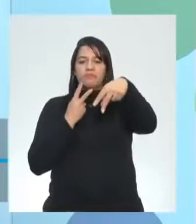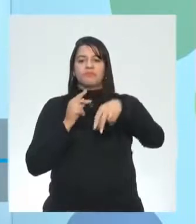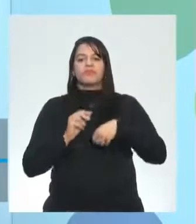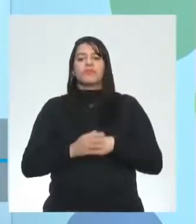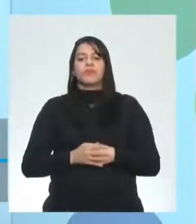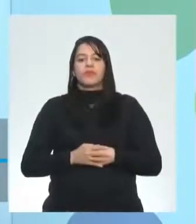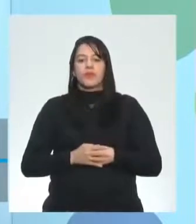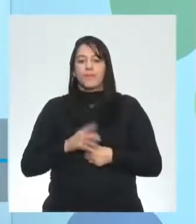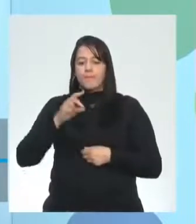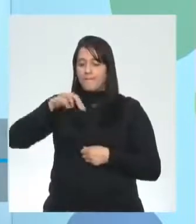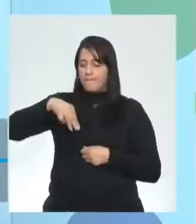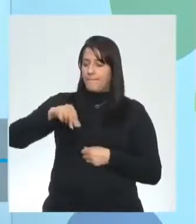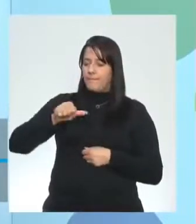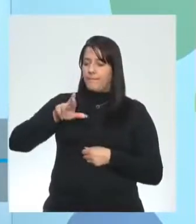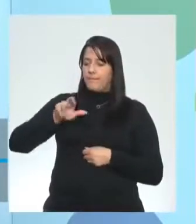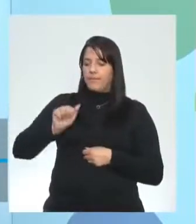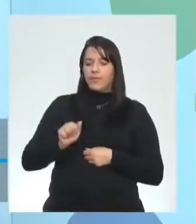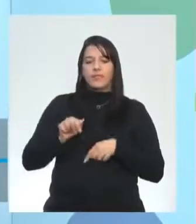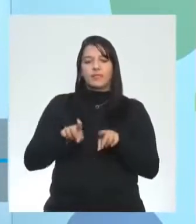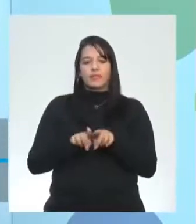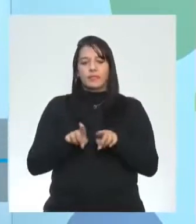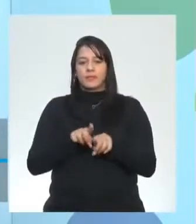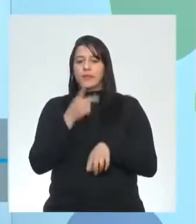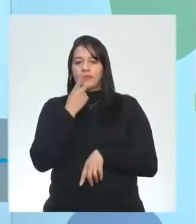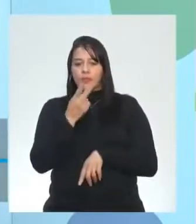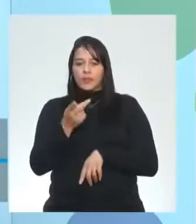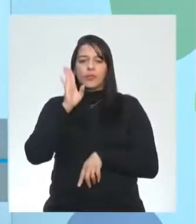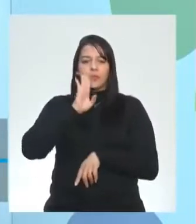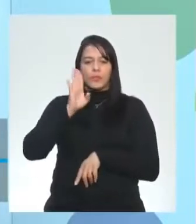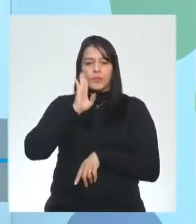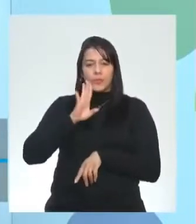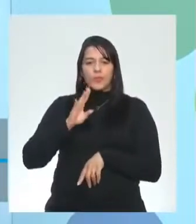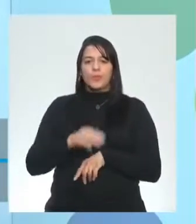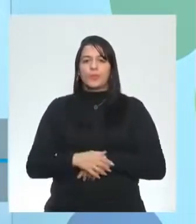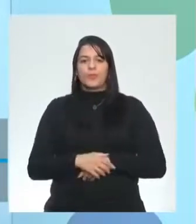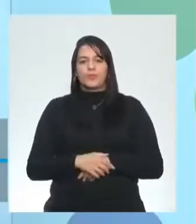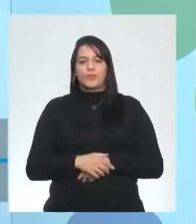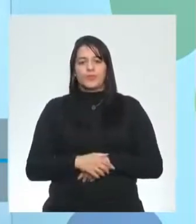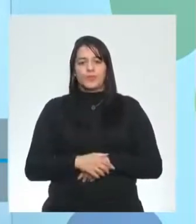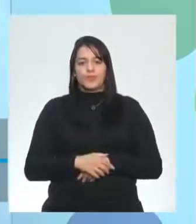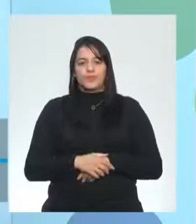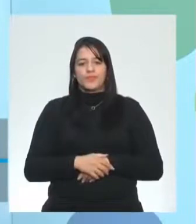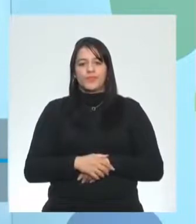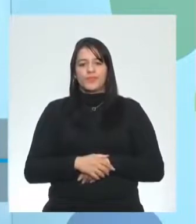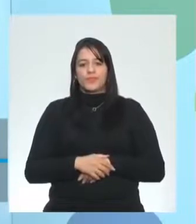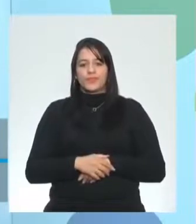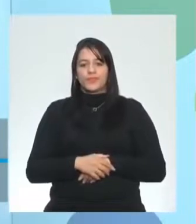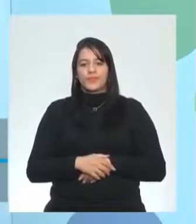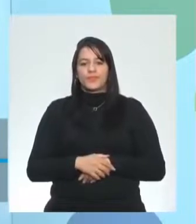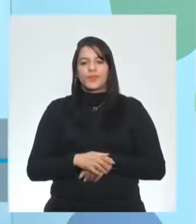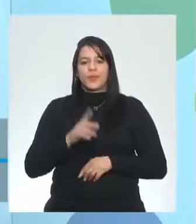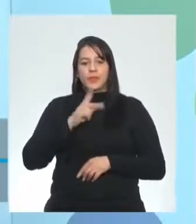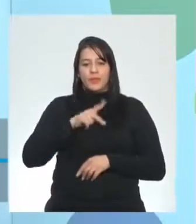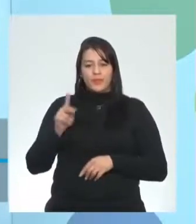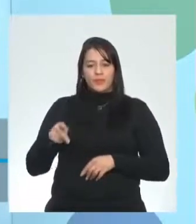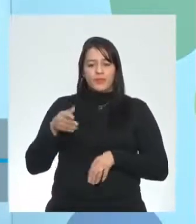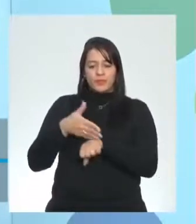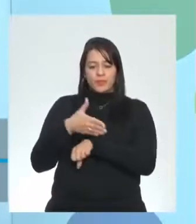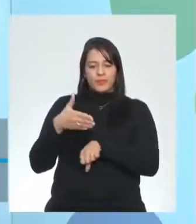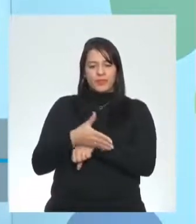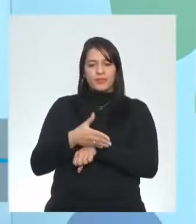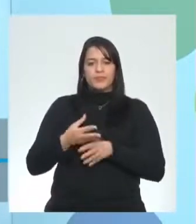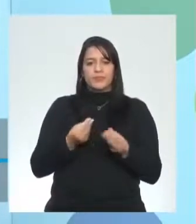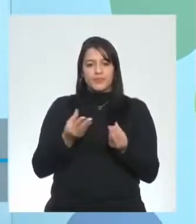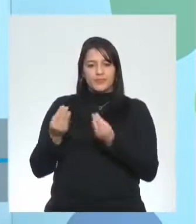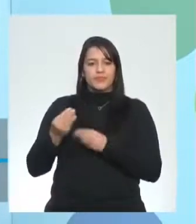Malha Maria dos Santos com a gente também. Muito bacana a participação dos nossos estudantes, dos nossos professores aí.